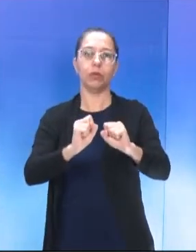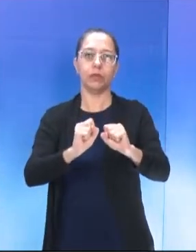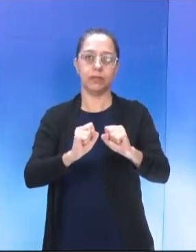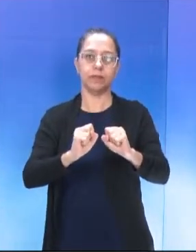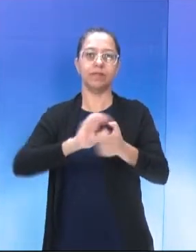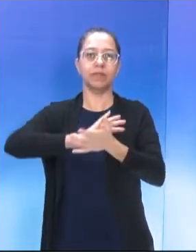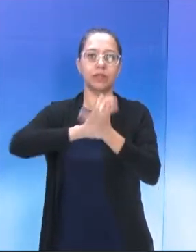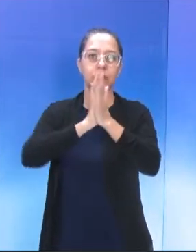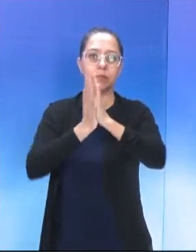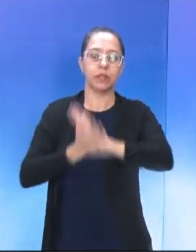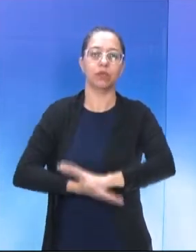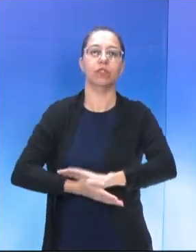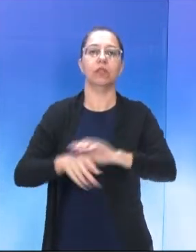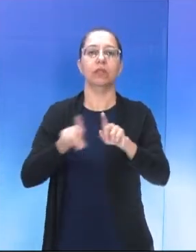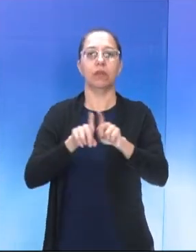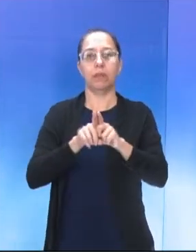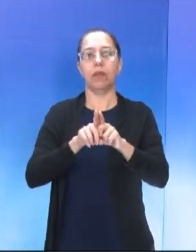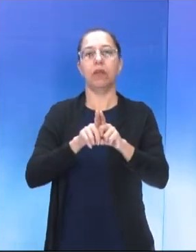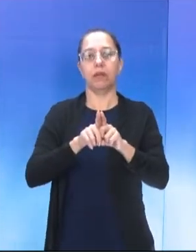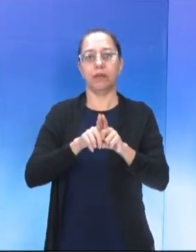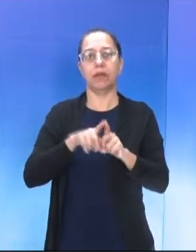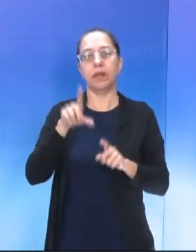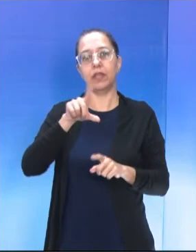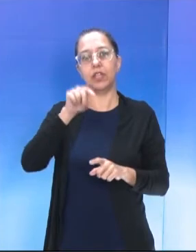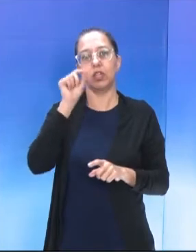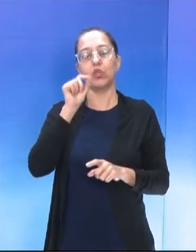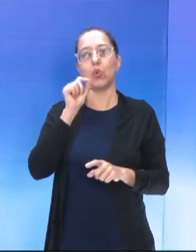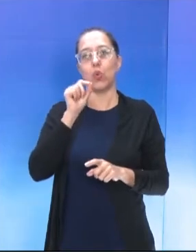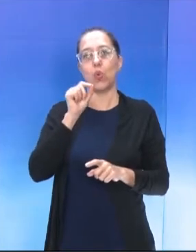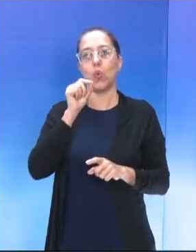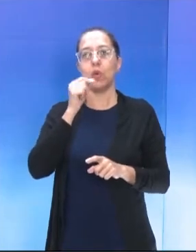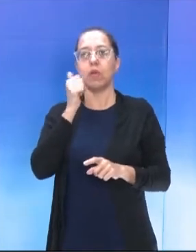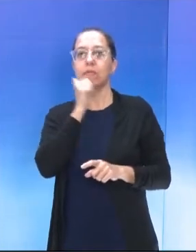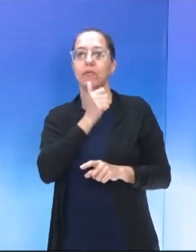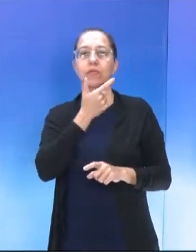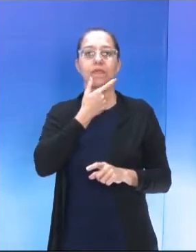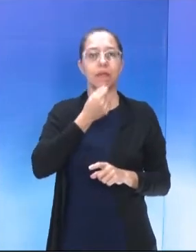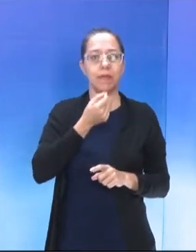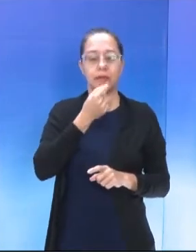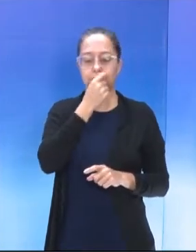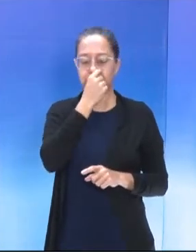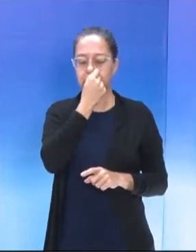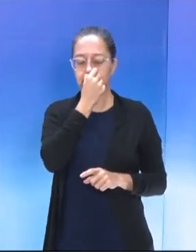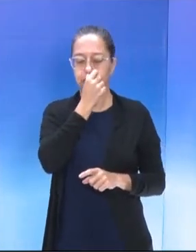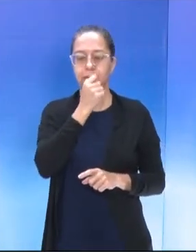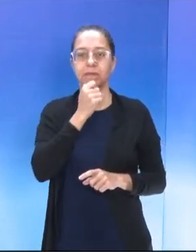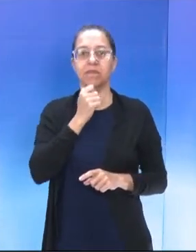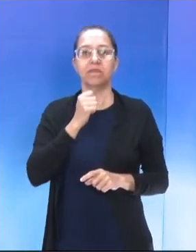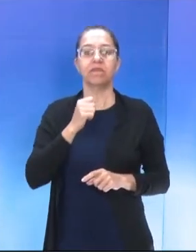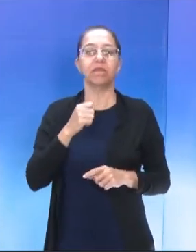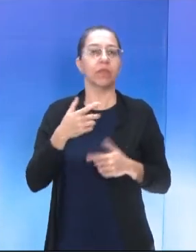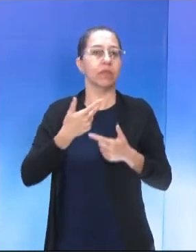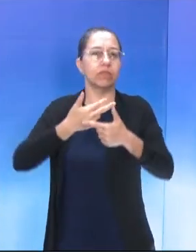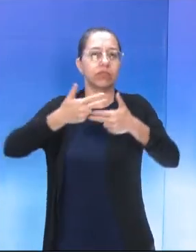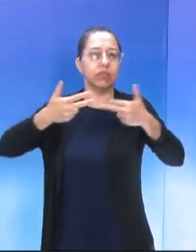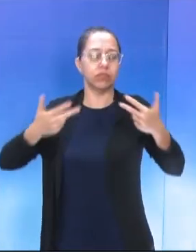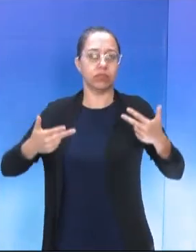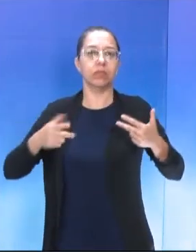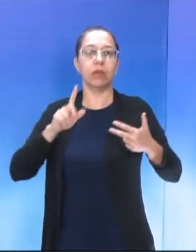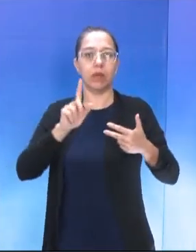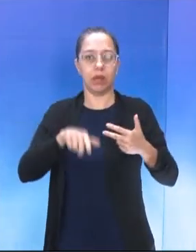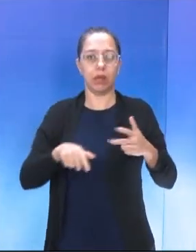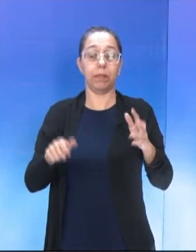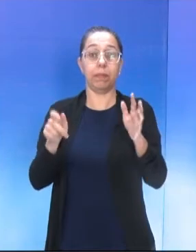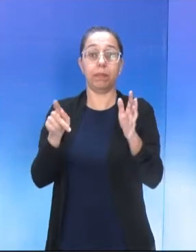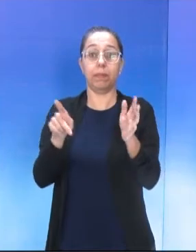Os brancos precisam estar envolvidos na questão da homofobia. Os indígenas também, porque isso é uma discussão que envolve a sociedade.